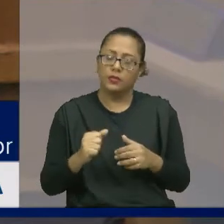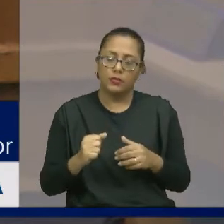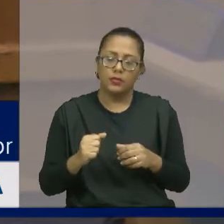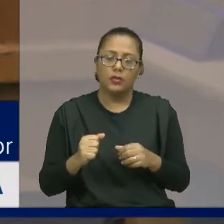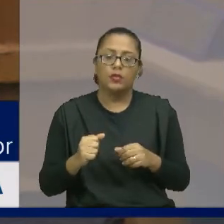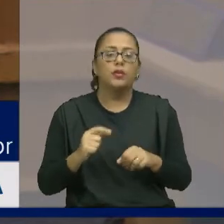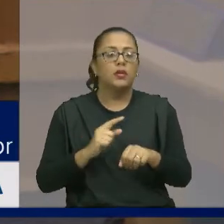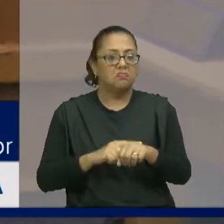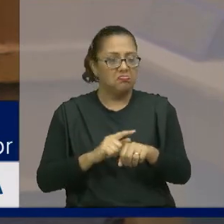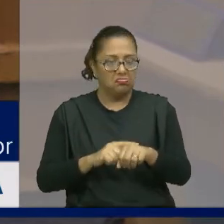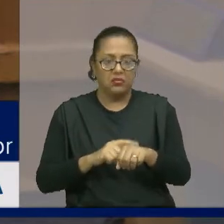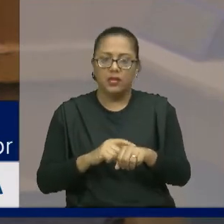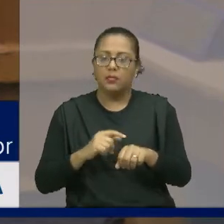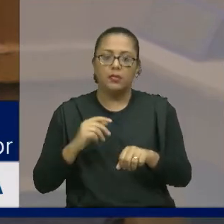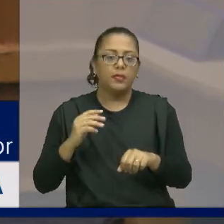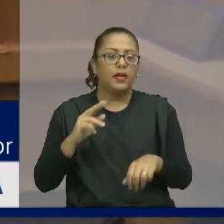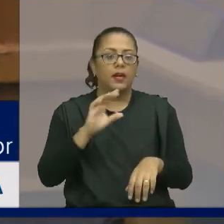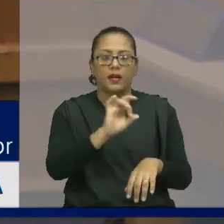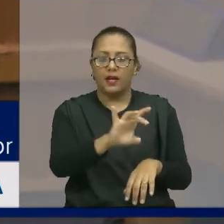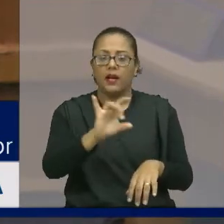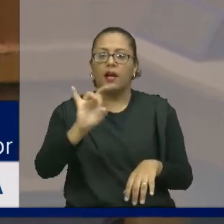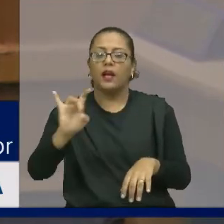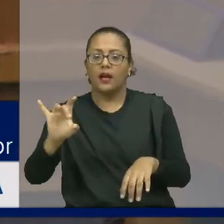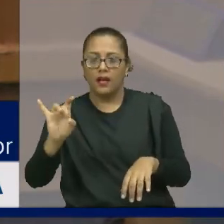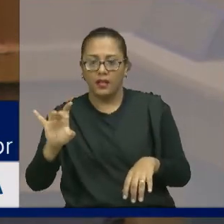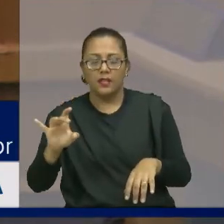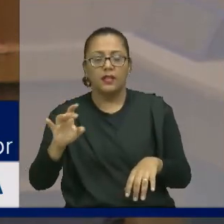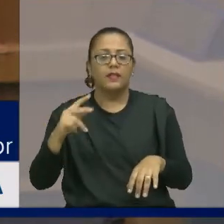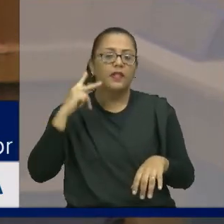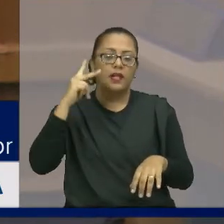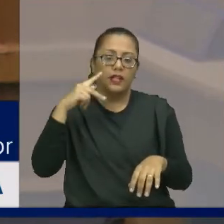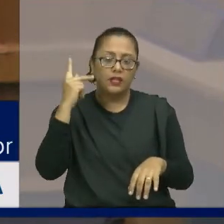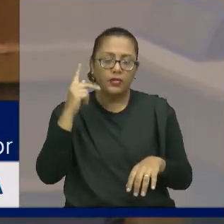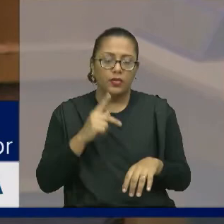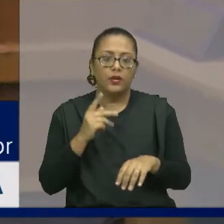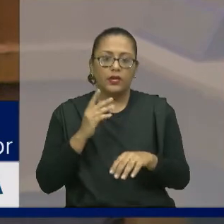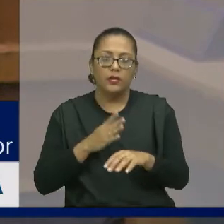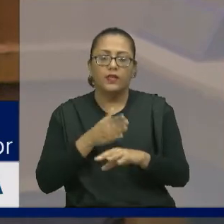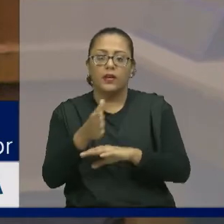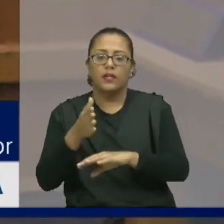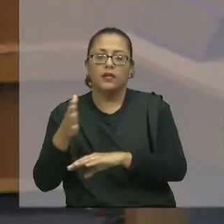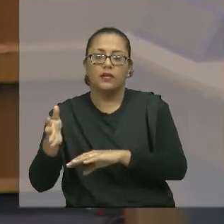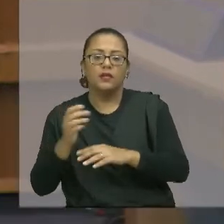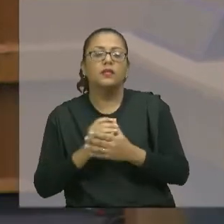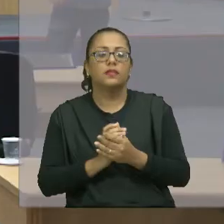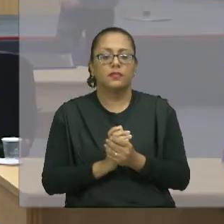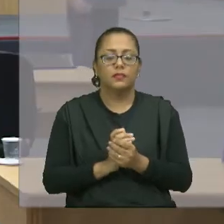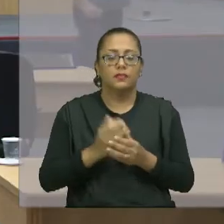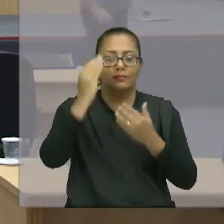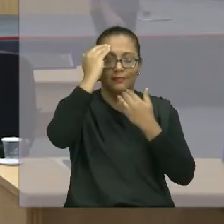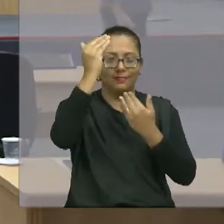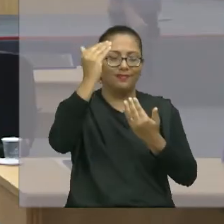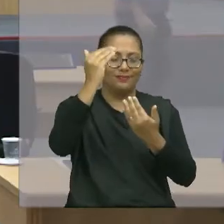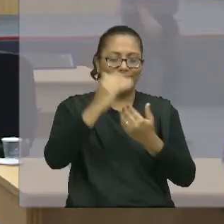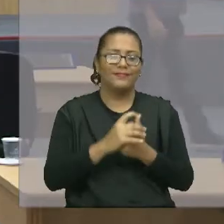queira fazer uso da tribuna para fazer a sua despedida aí dessa legislatura. Obrigado.